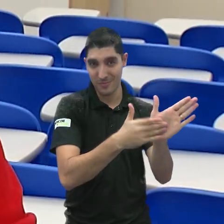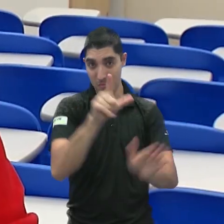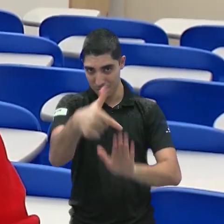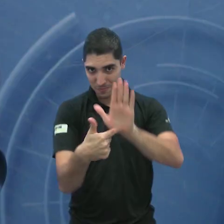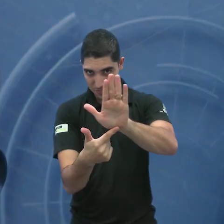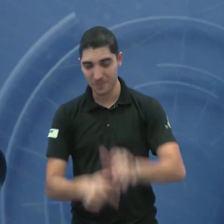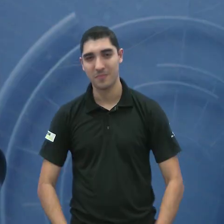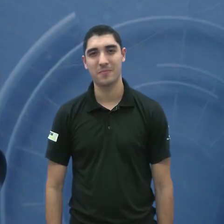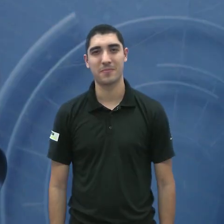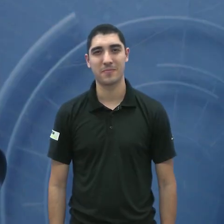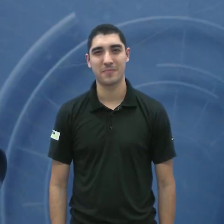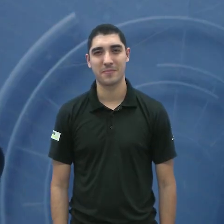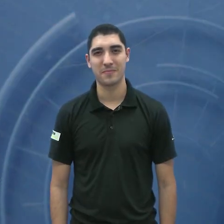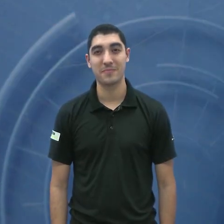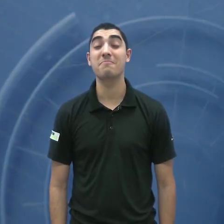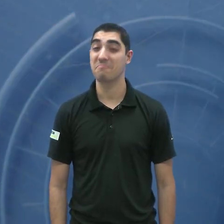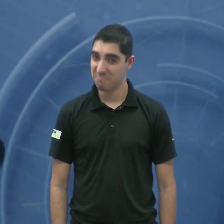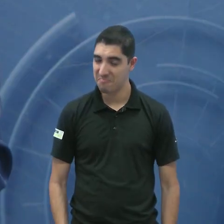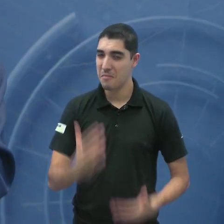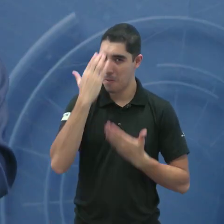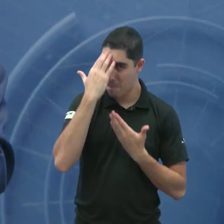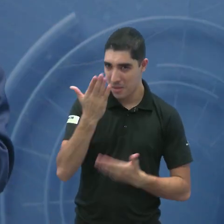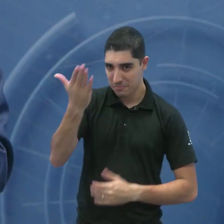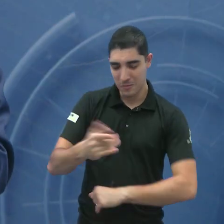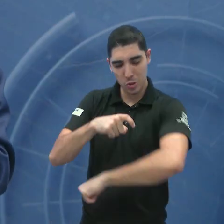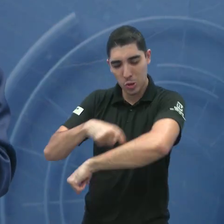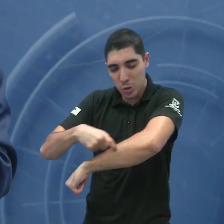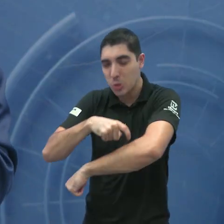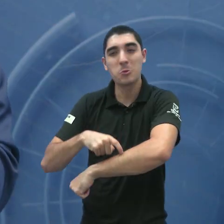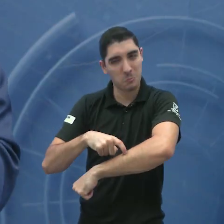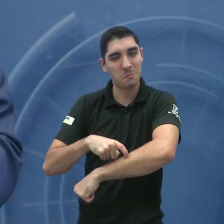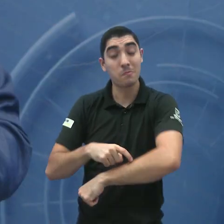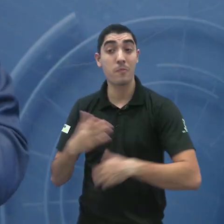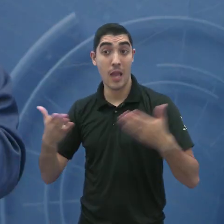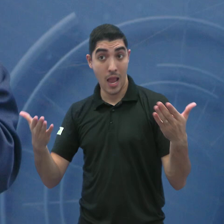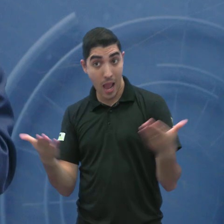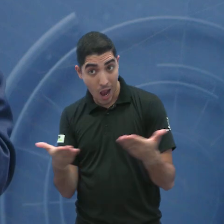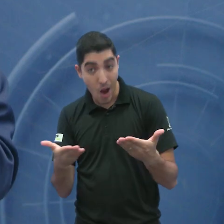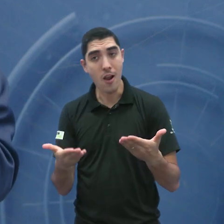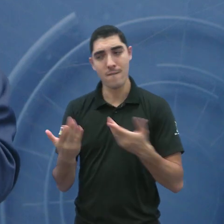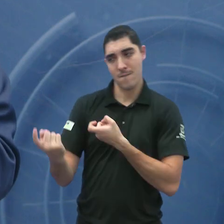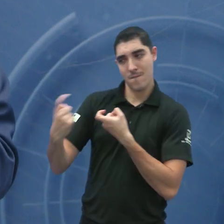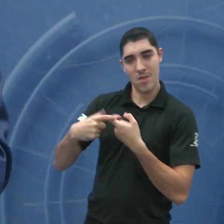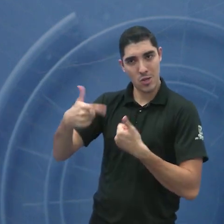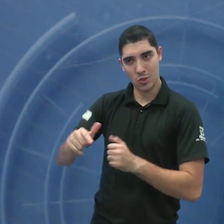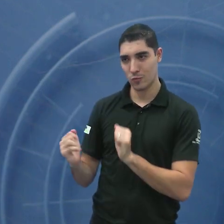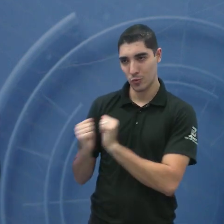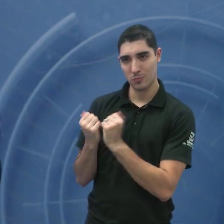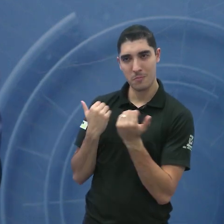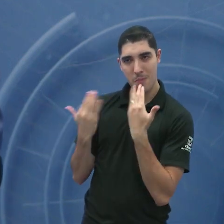mais. Até mais, Júlia. Muito obrigado pela sua participação. Então, agora a gente volta aqui no estúdio e já